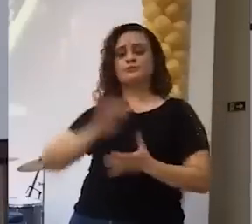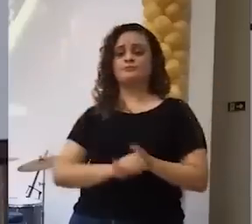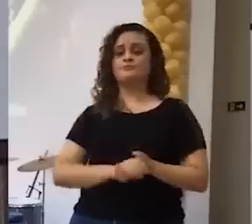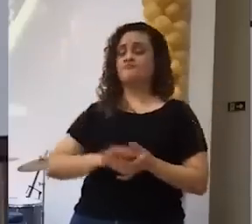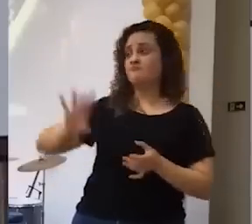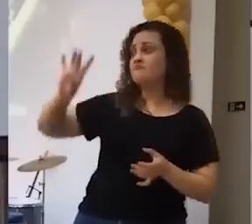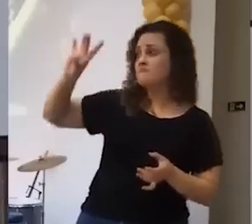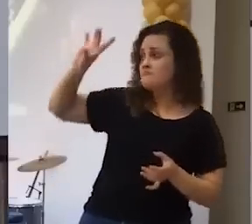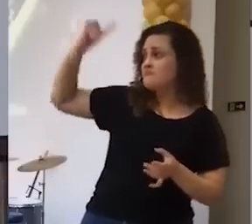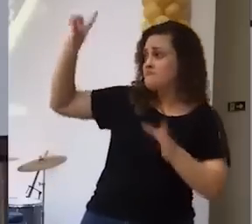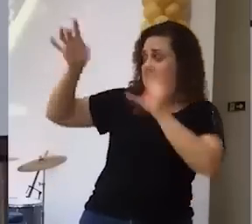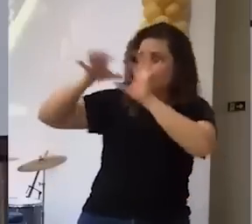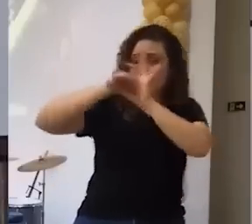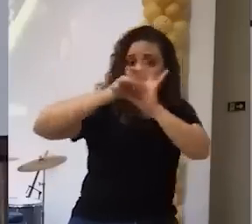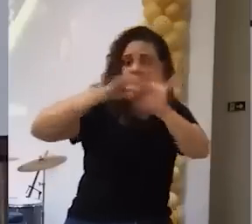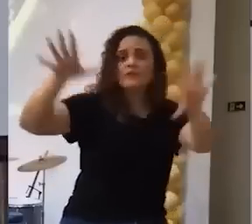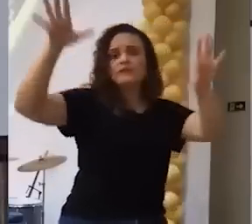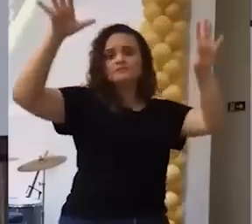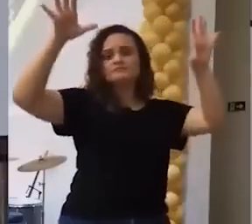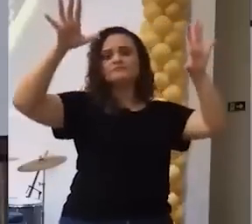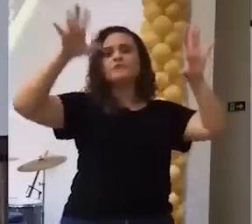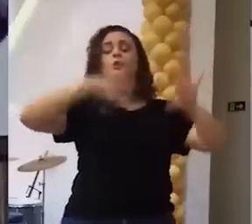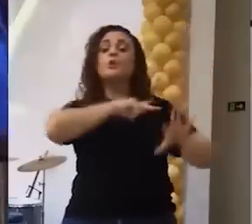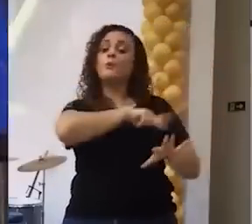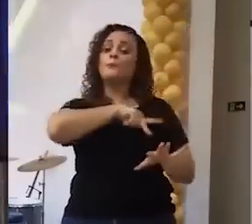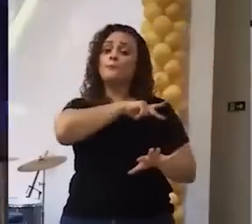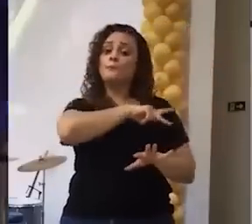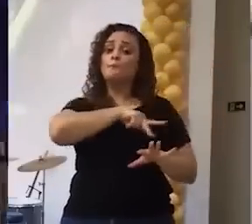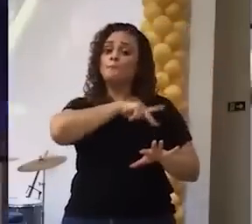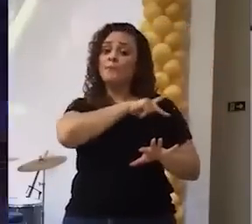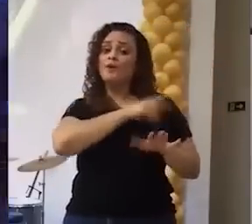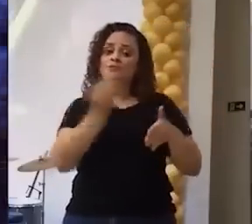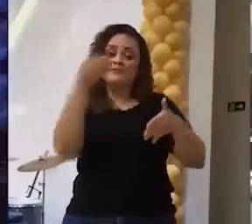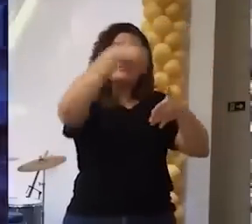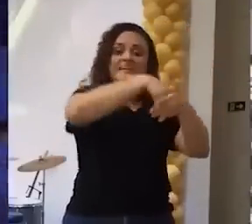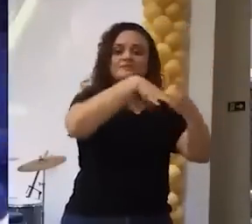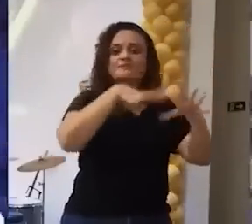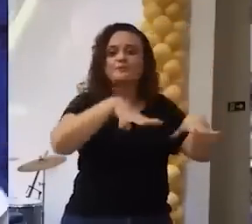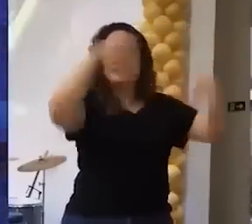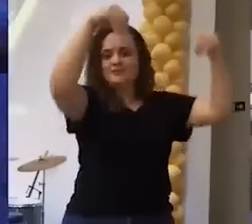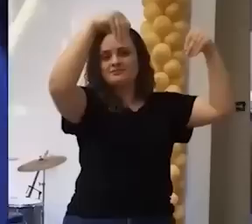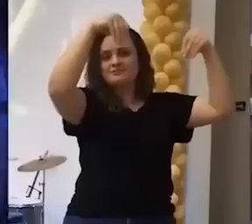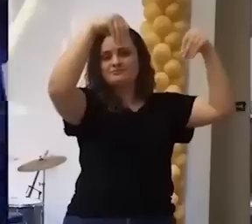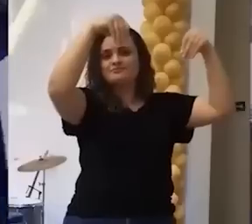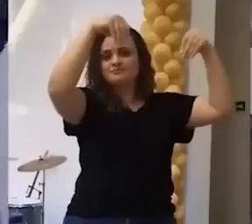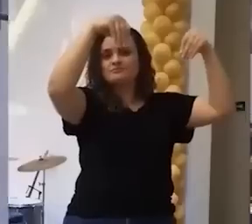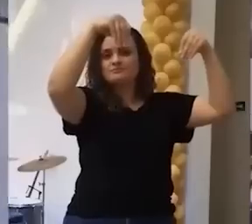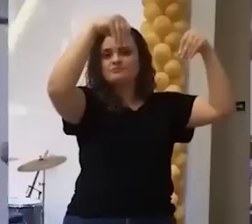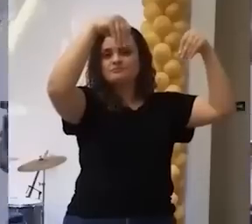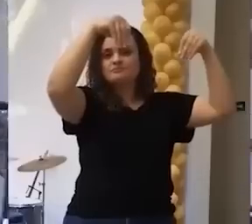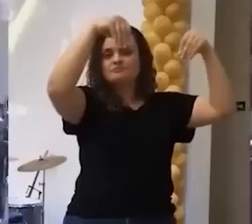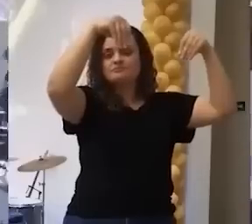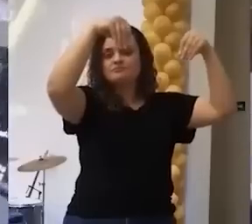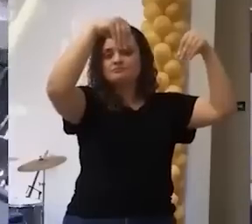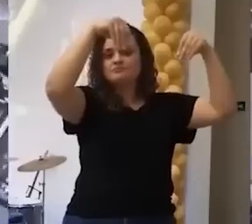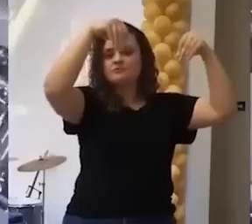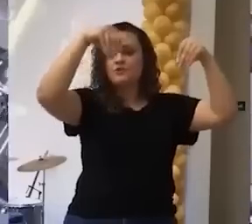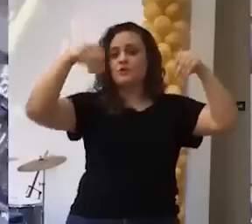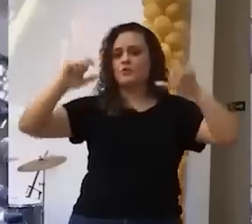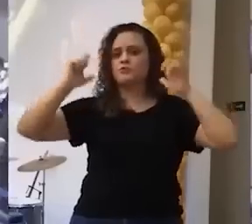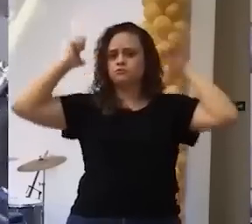que Paulo estivesse lá dentro do palácio, sob a égide do imperador,